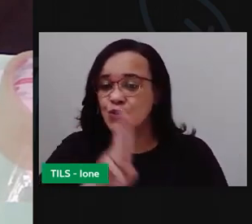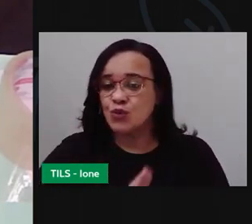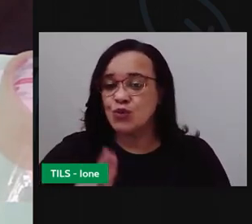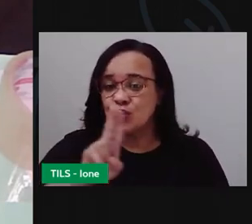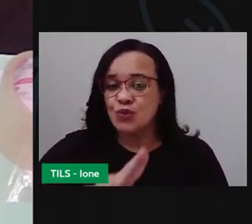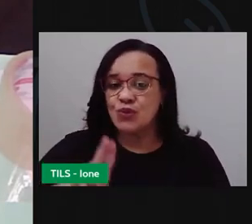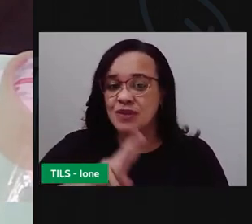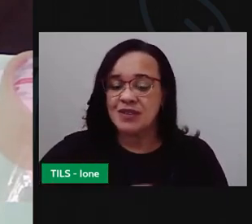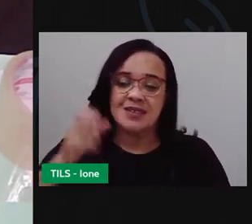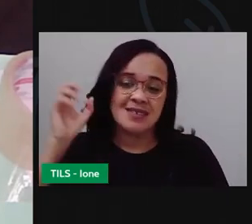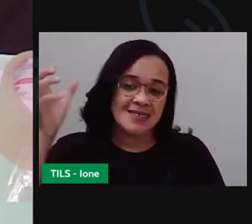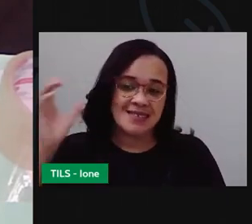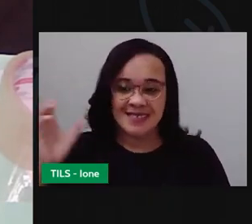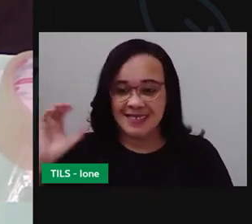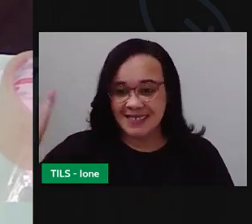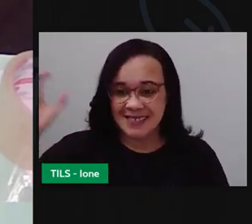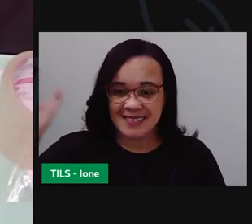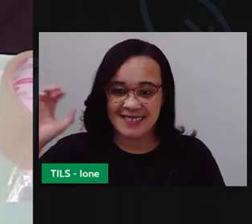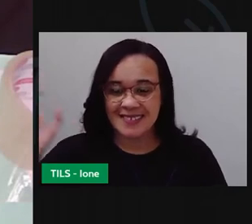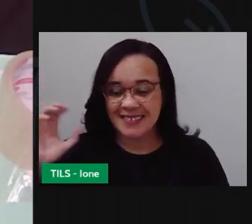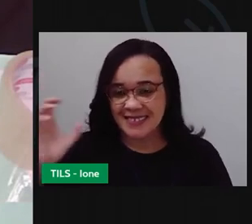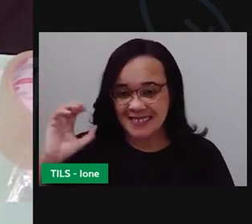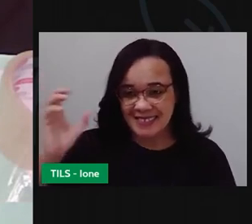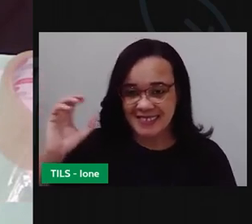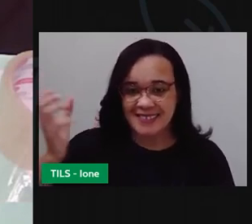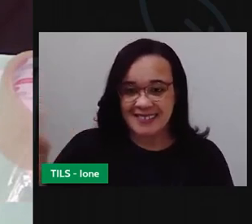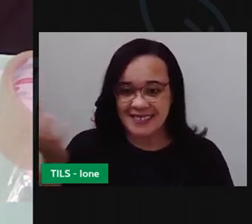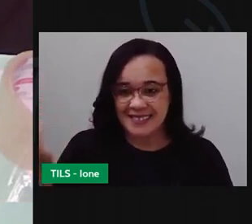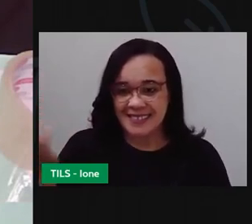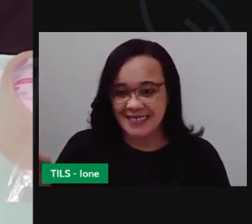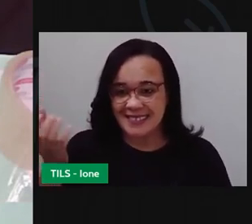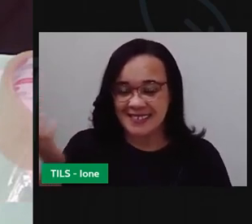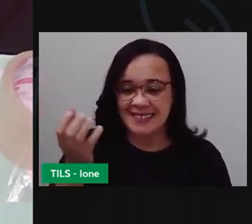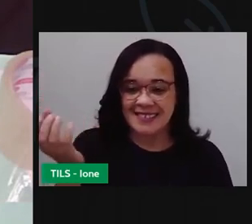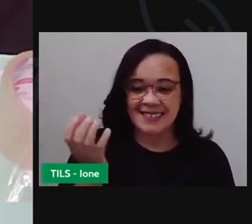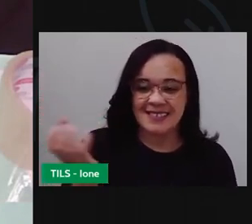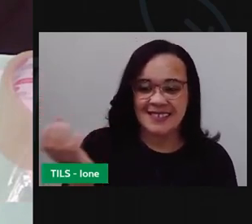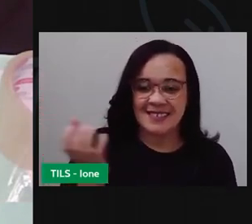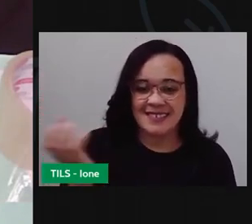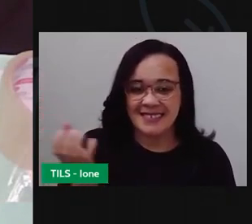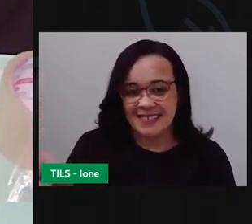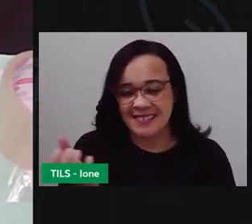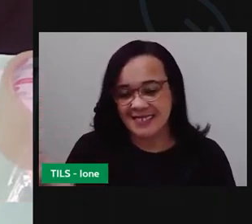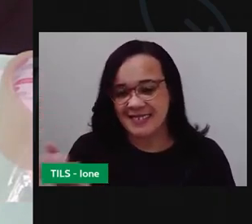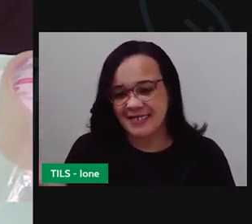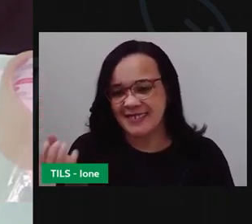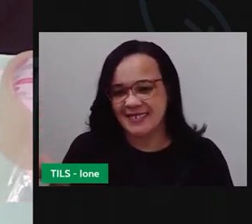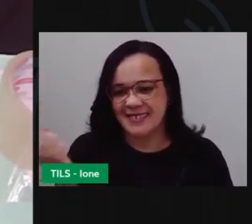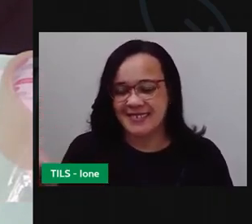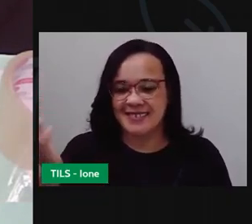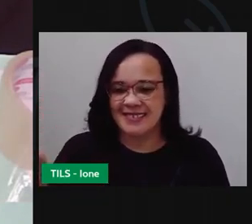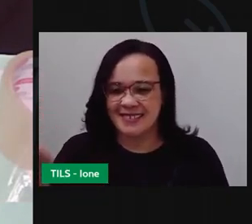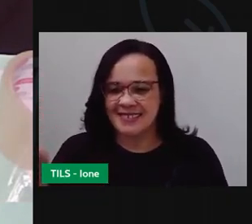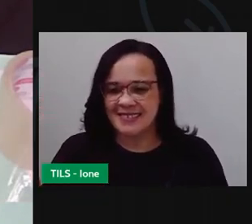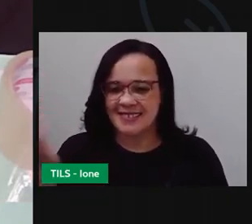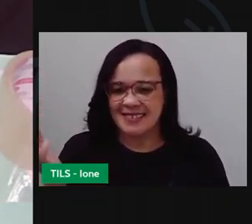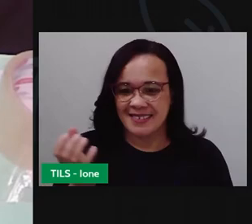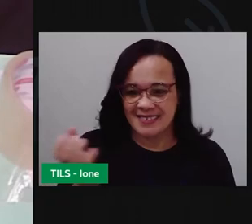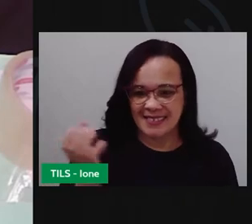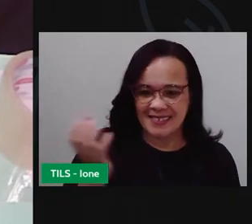instrumento. É assim, ó, na horizontal que você vai usar. Olha o